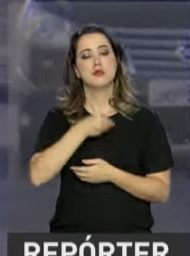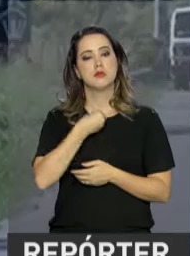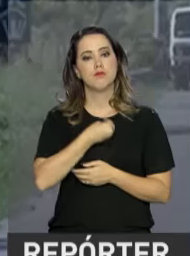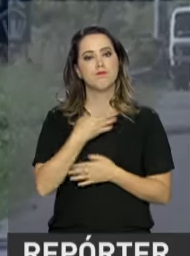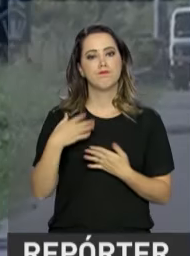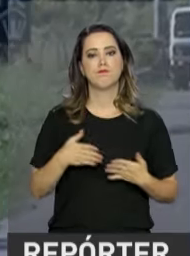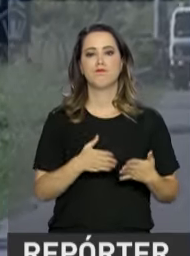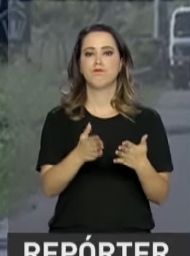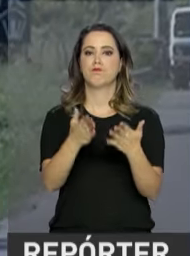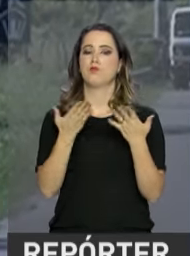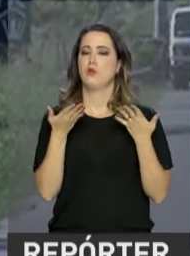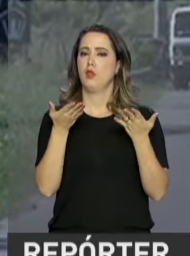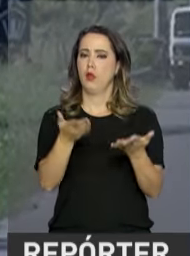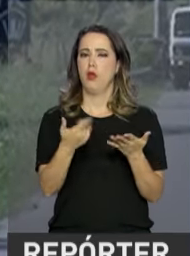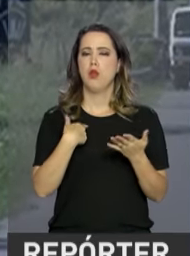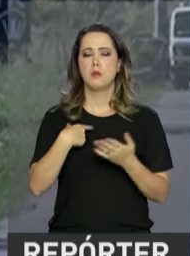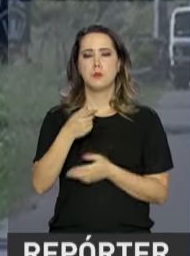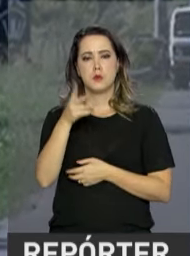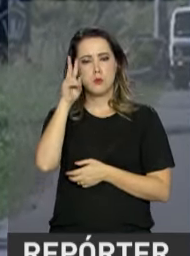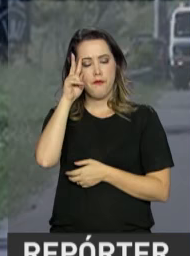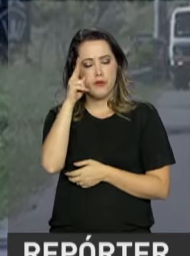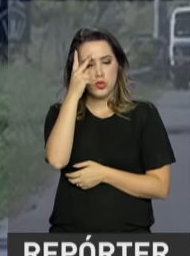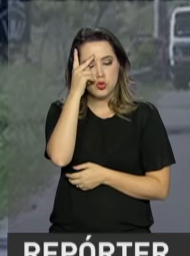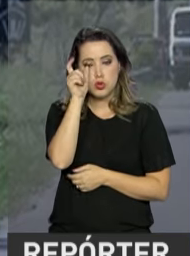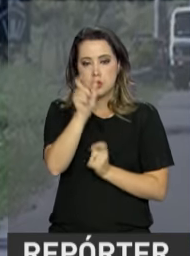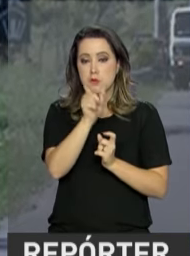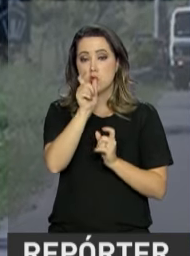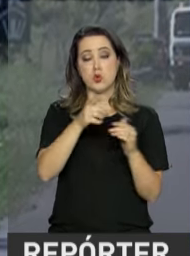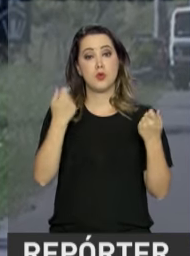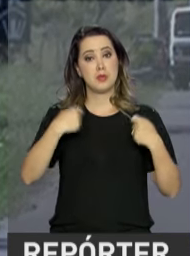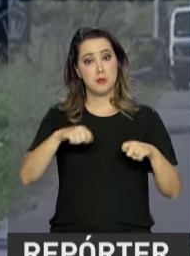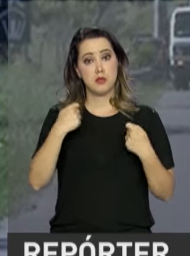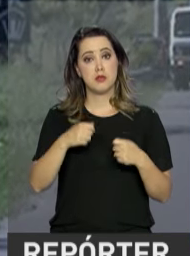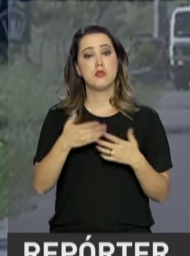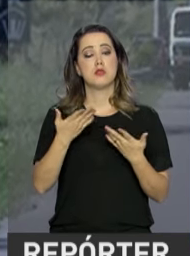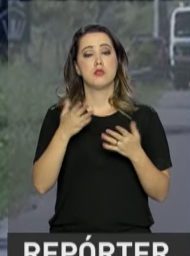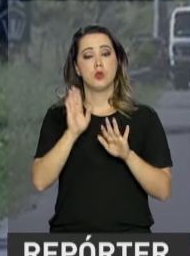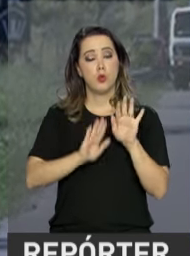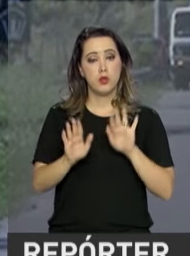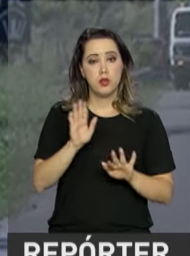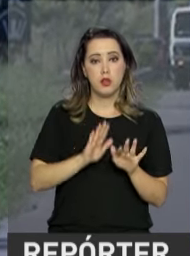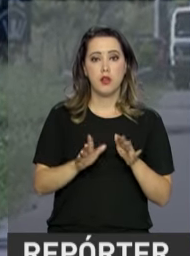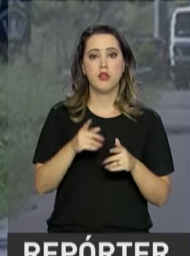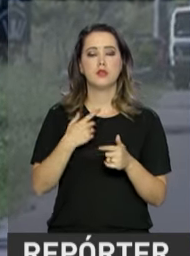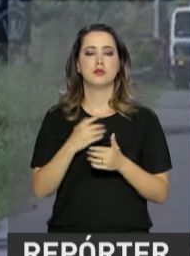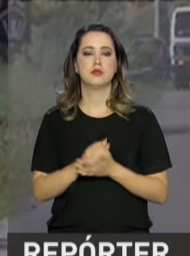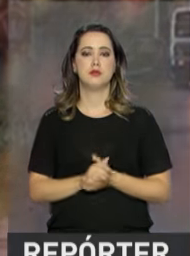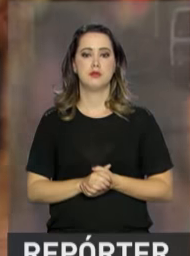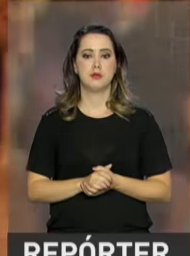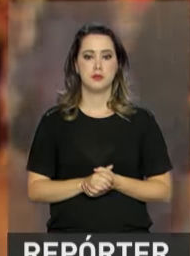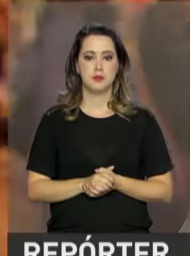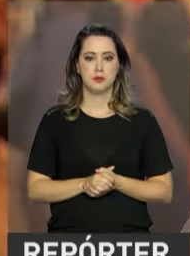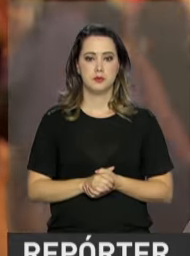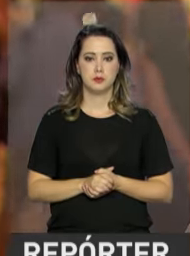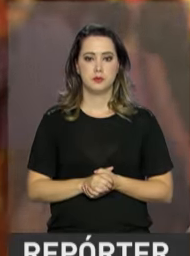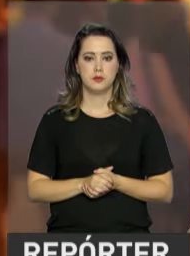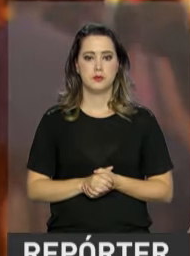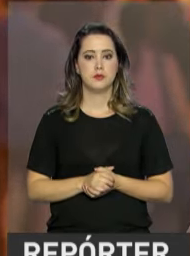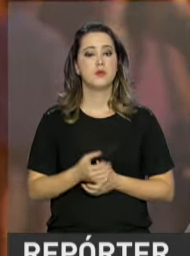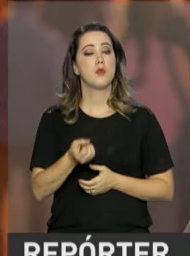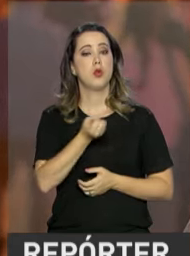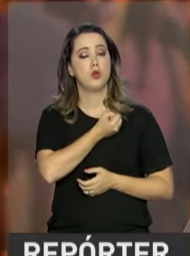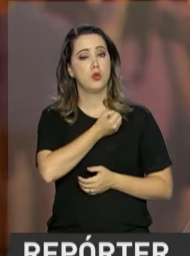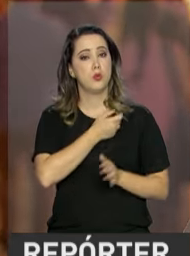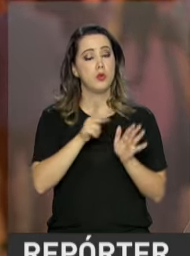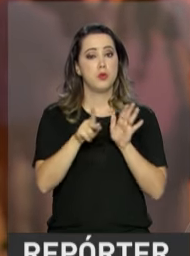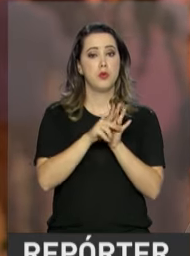estradas, conscientizando os motoristas de que a imprudência pode causar danos irreversíveis. Dados da Organização